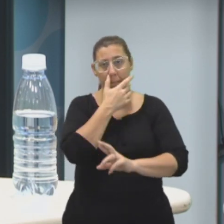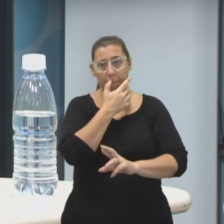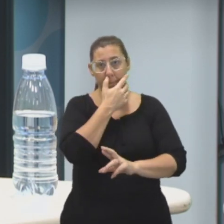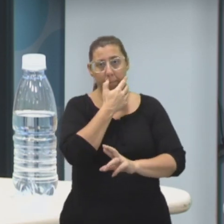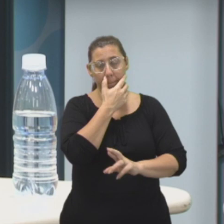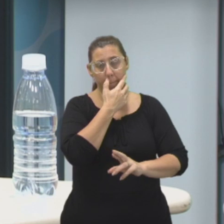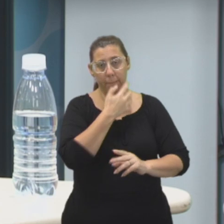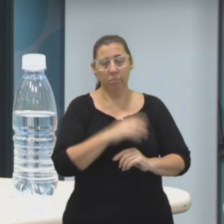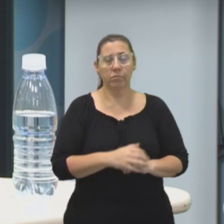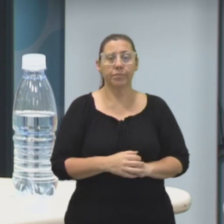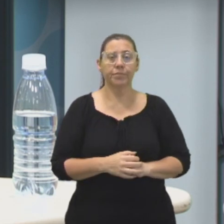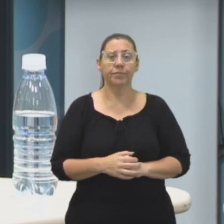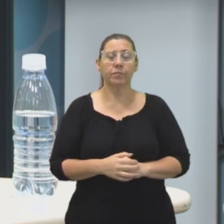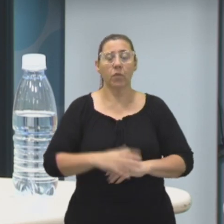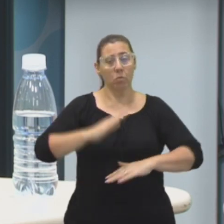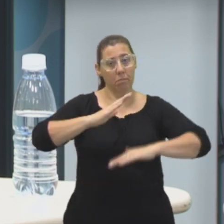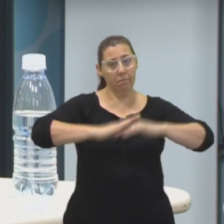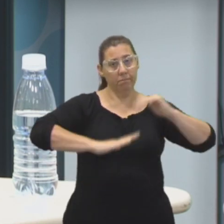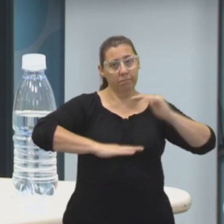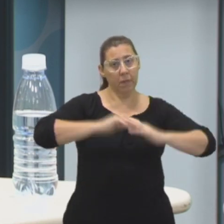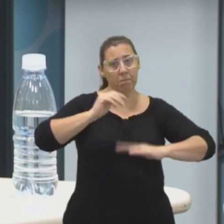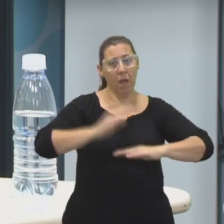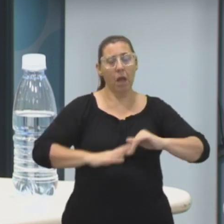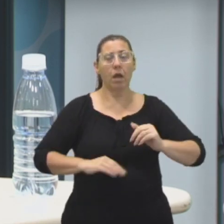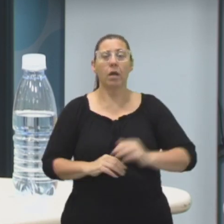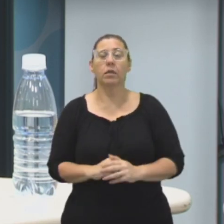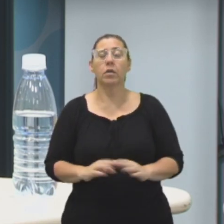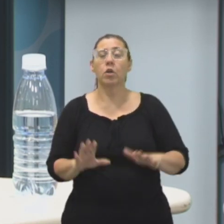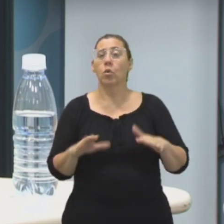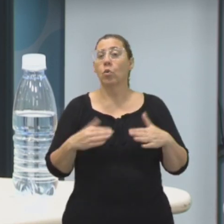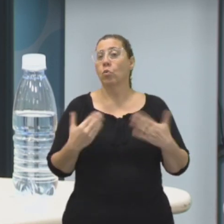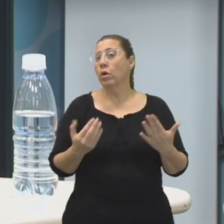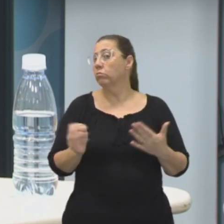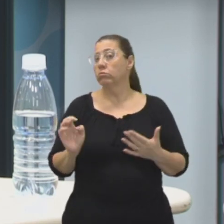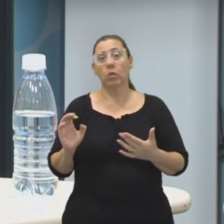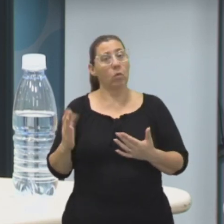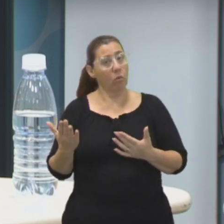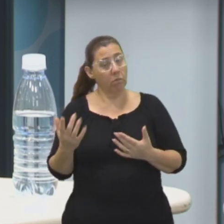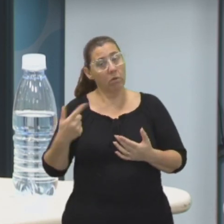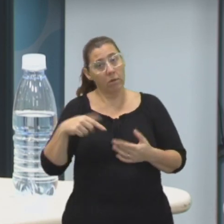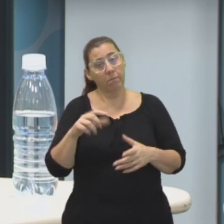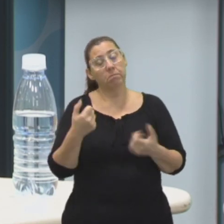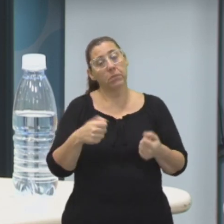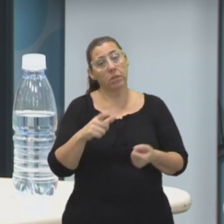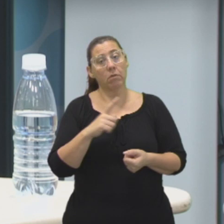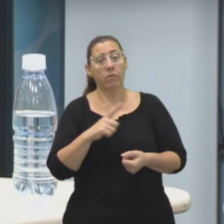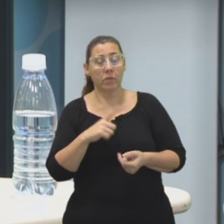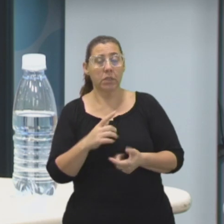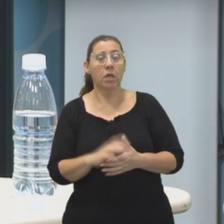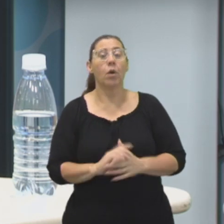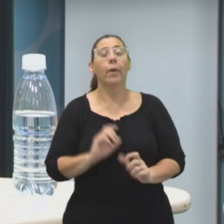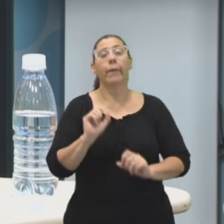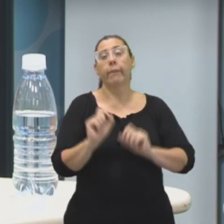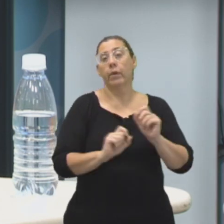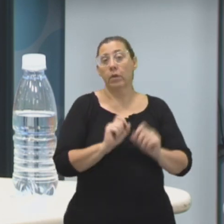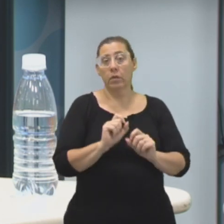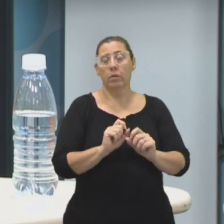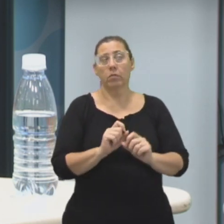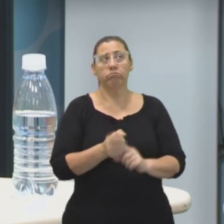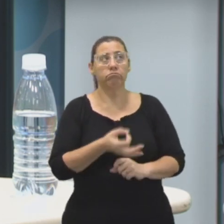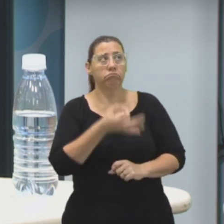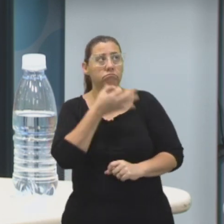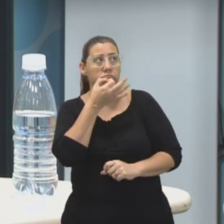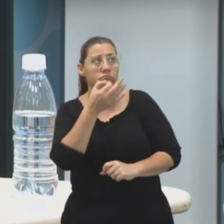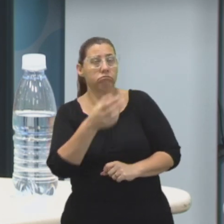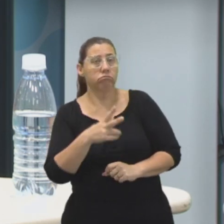uma determinada habilidade. Então, quando isso não ocorre, a gente precisa fazer justamente também a autocrítica.